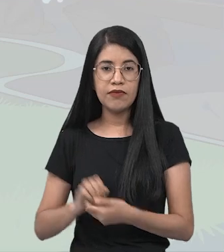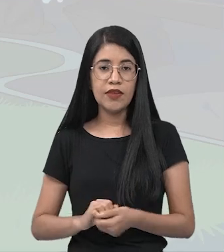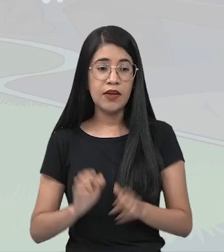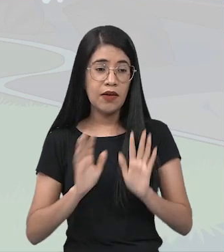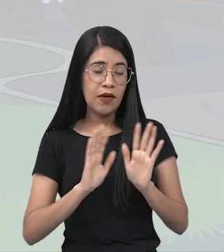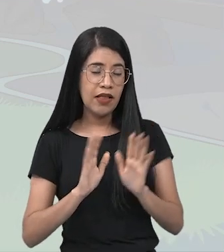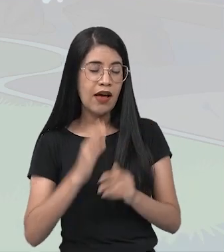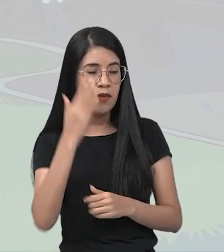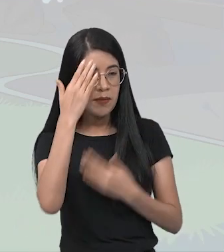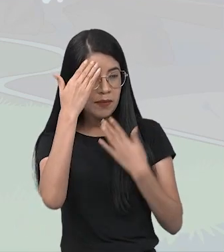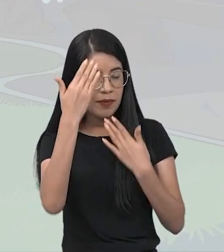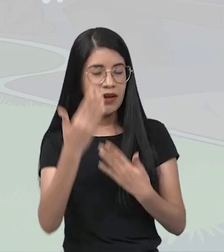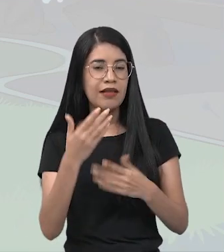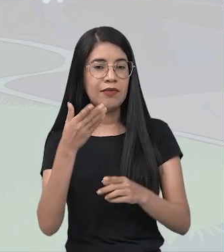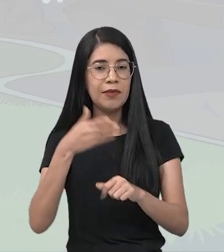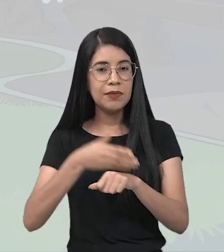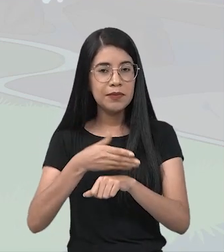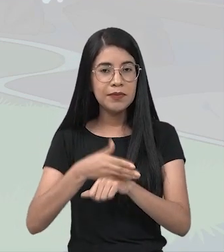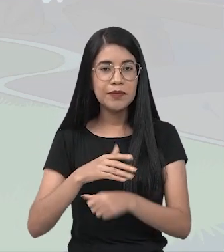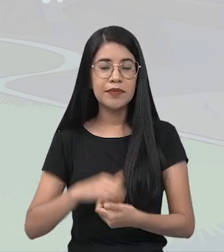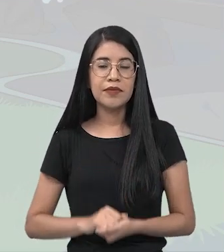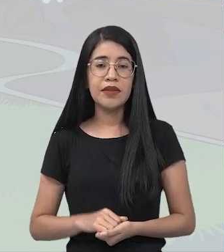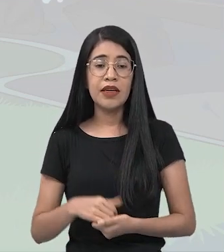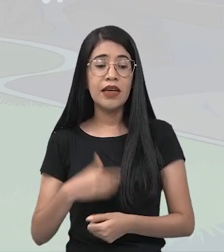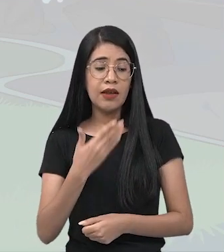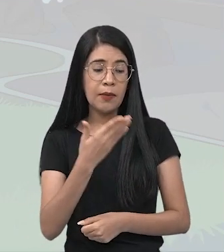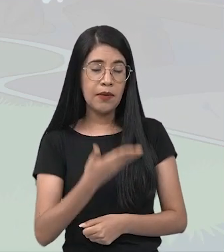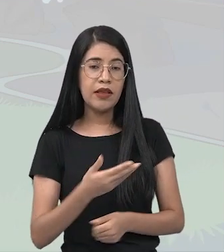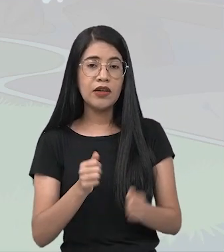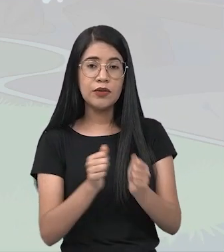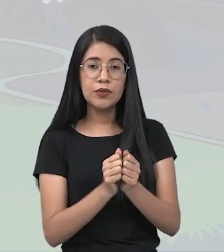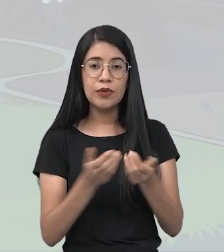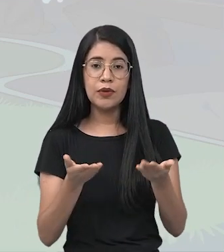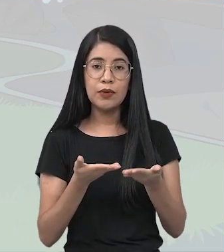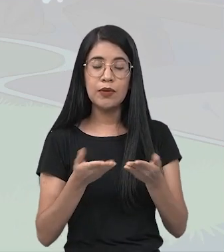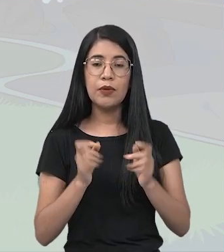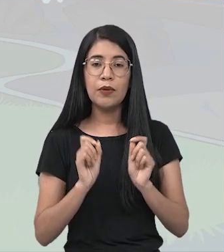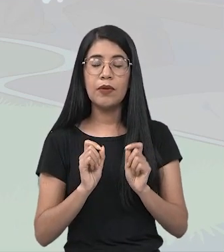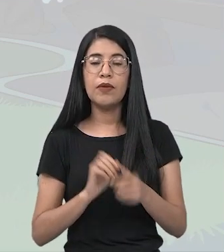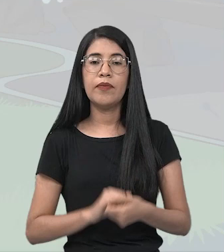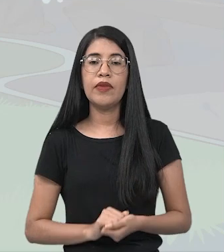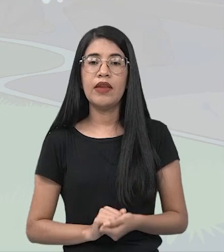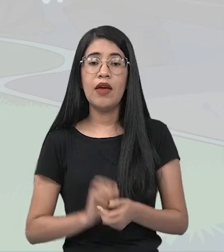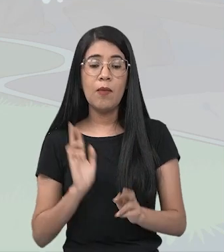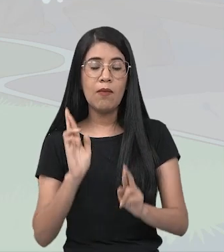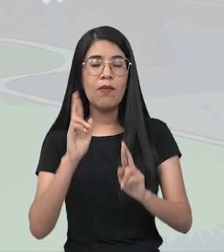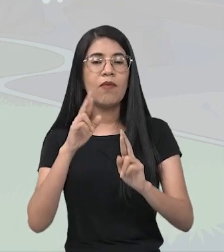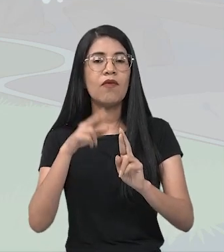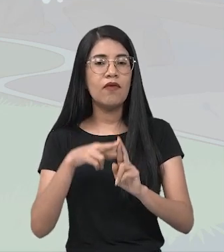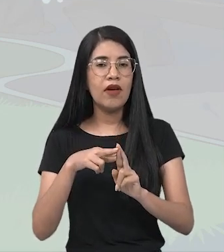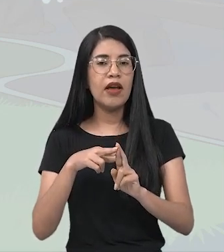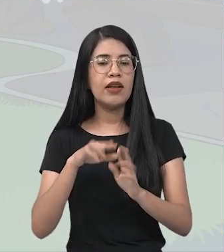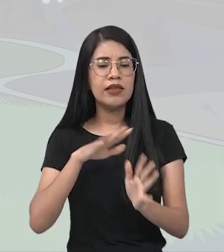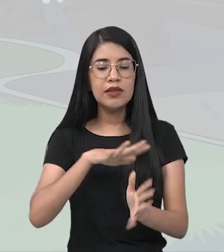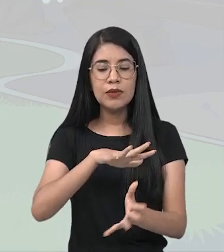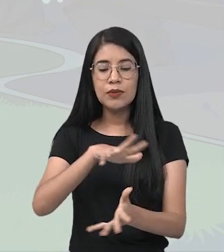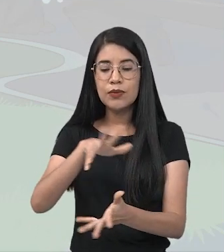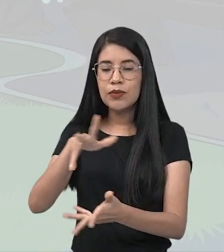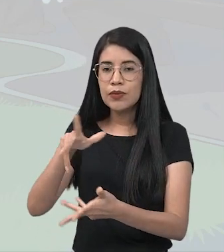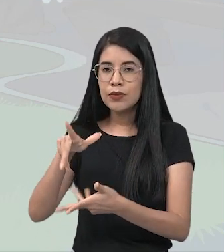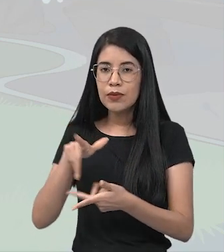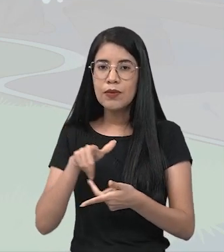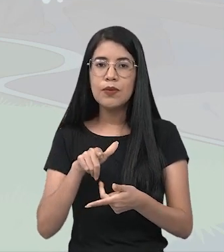Elvis, muito obrigada pela sua participação. Então, o Elvis está aqui com a gente, que ele foi uma referência mundial